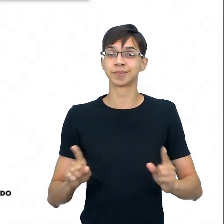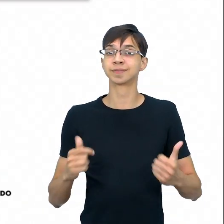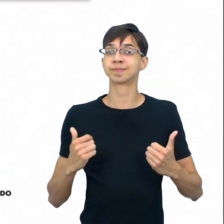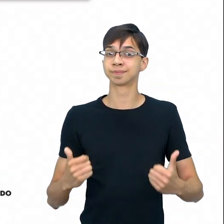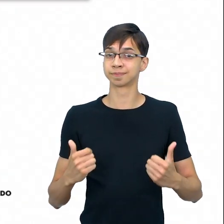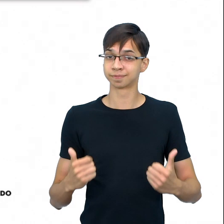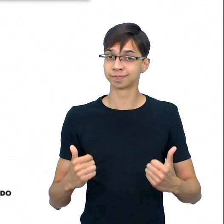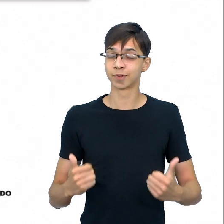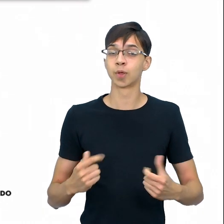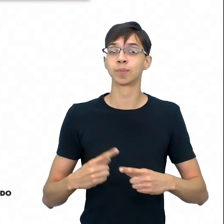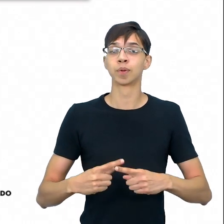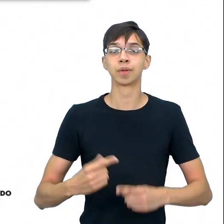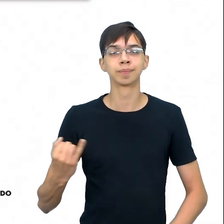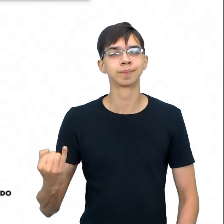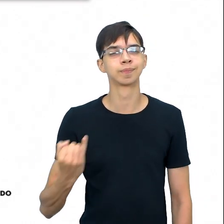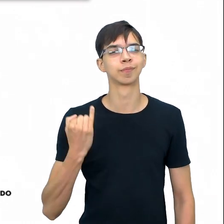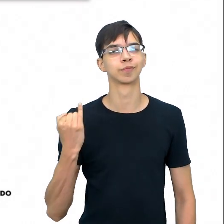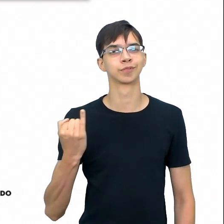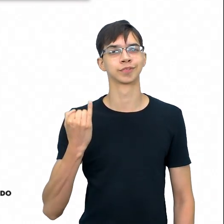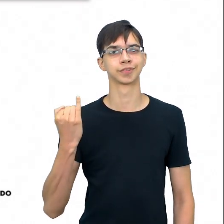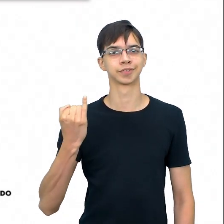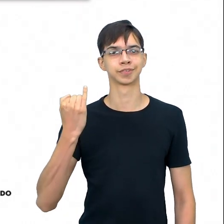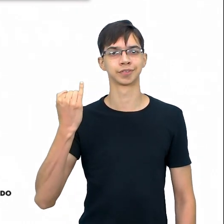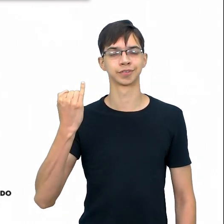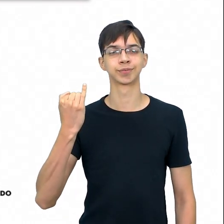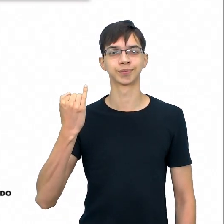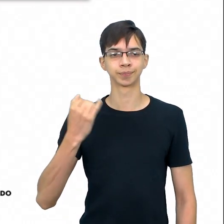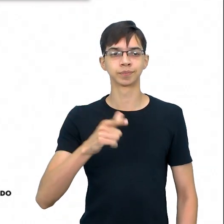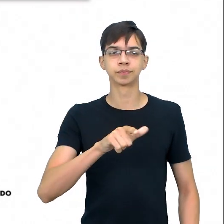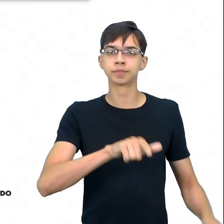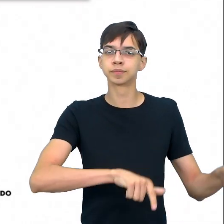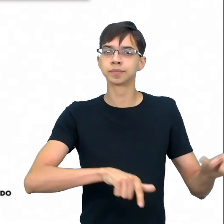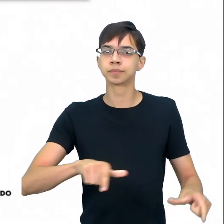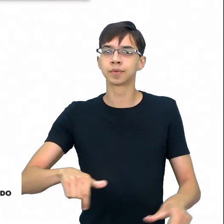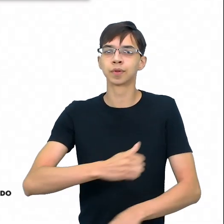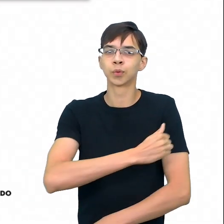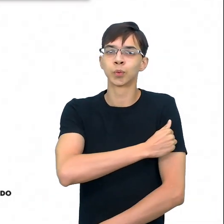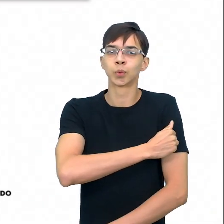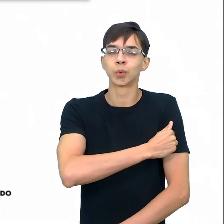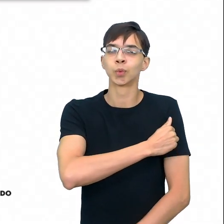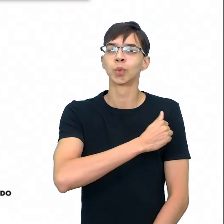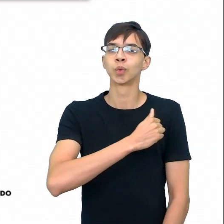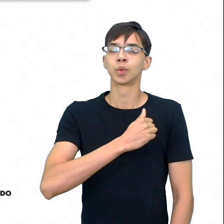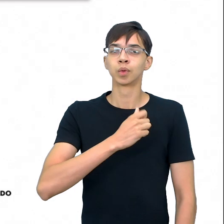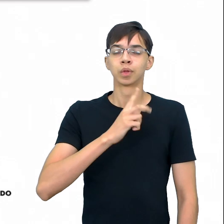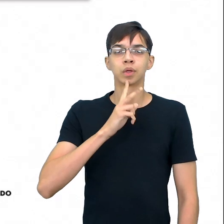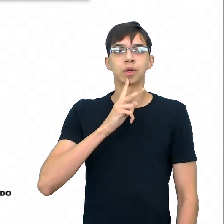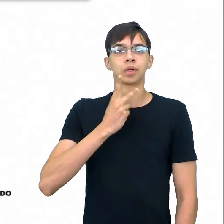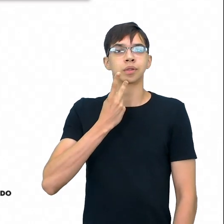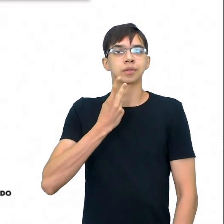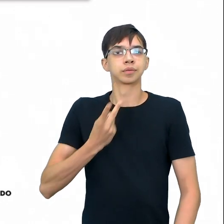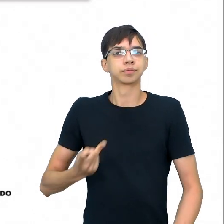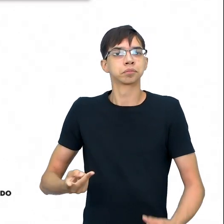mostrar o quão importante é, né, os estudantes terem essa possibilidade de reconhecer